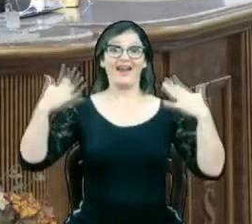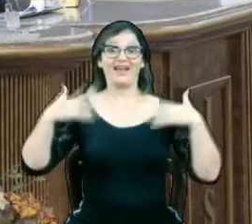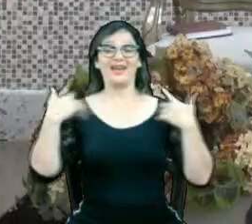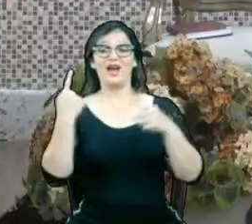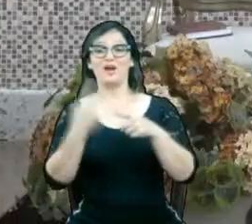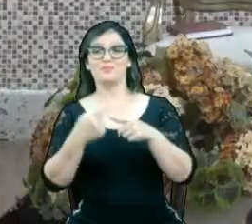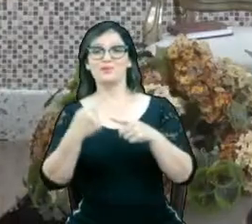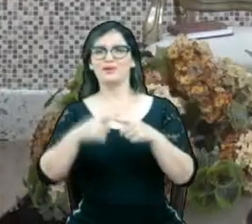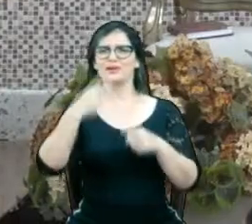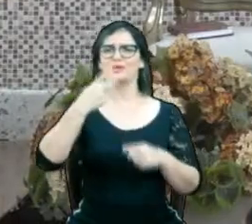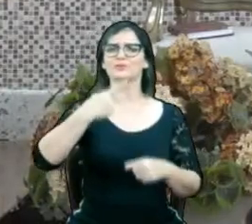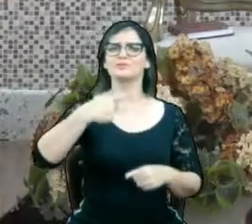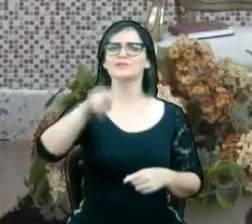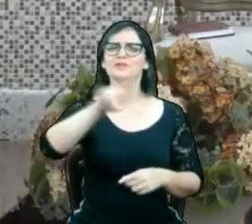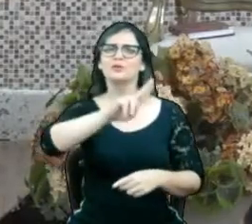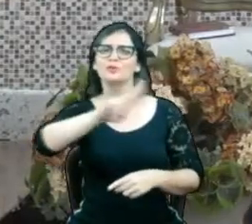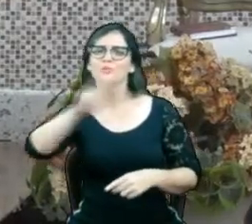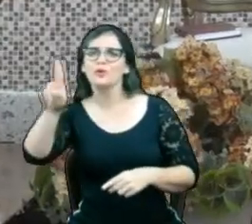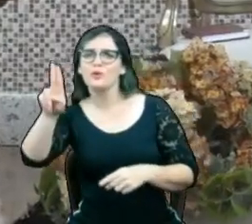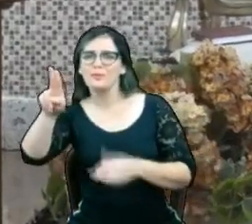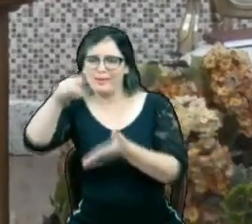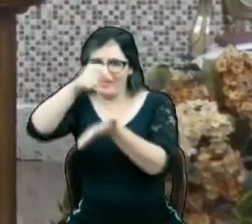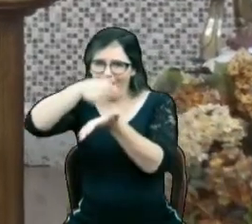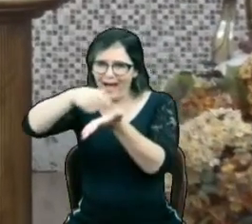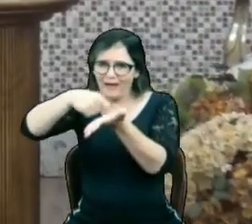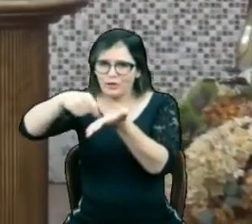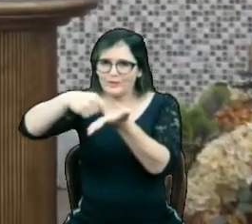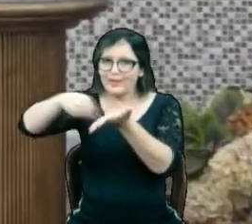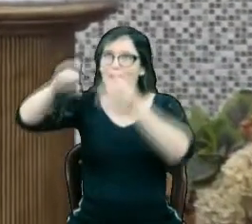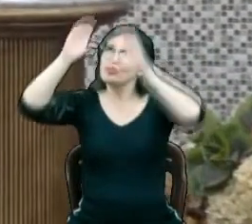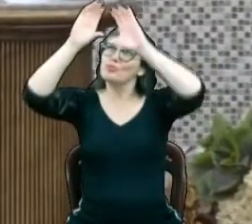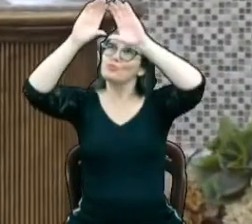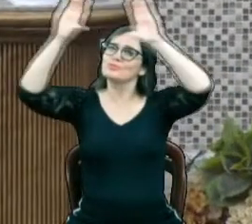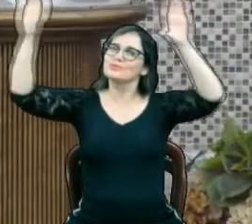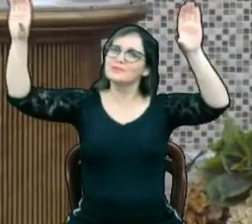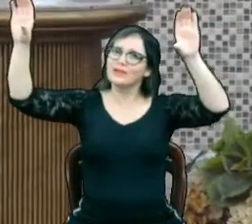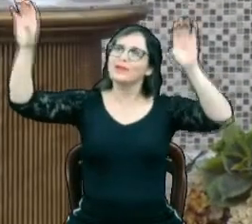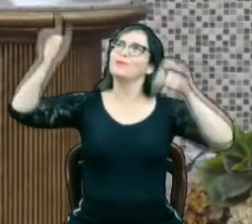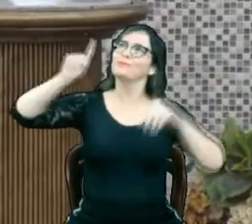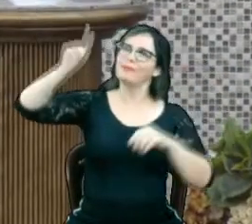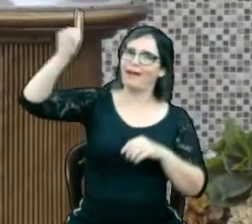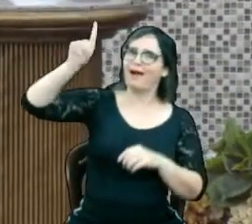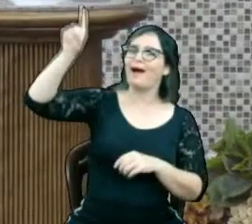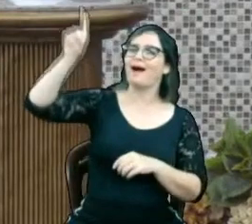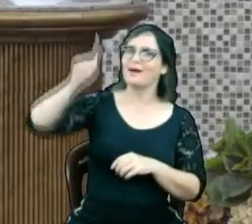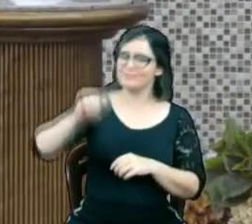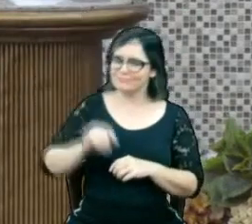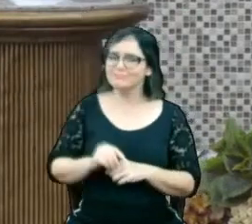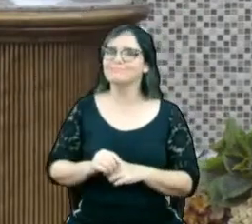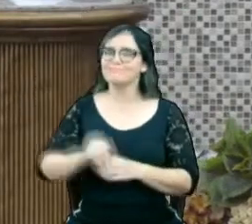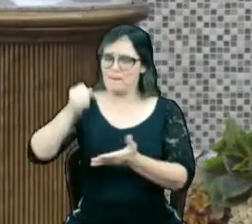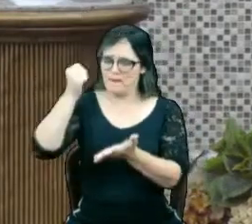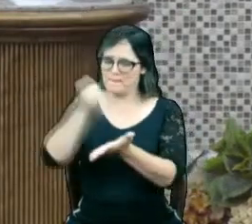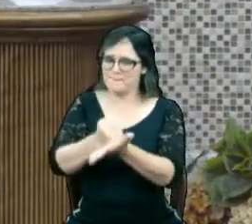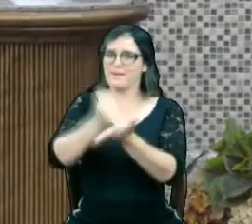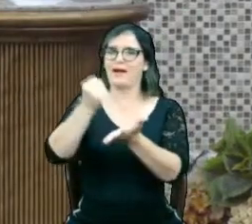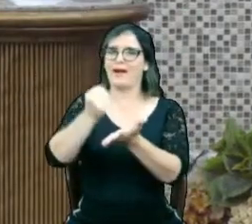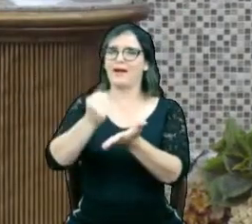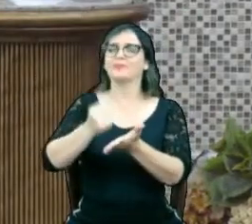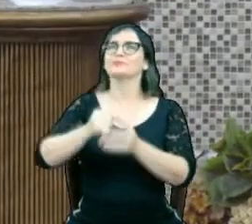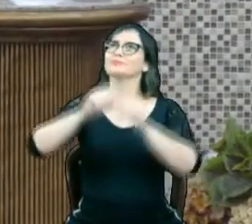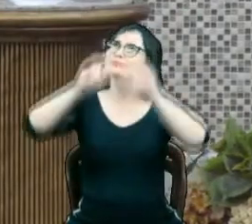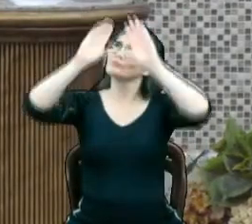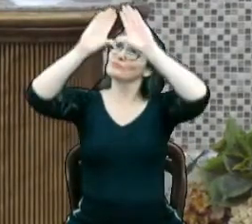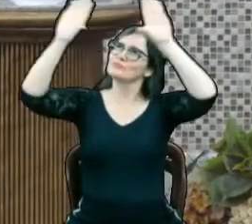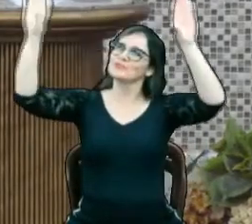livro de Deus a Deus tem um livro e nesse livro ele tem o nome daqueles que ele marcou aqui na terra o teu nome